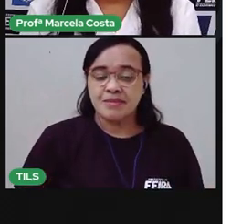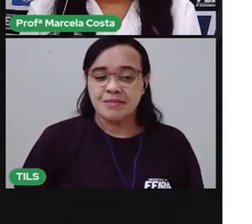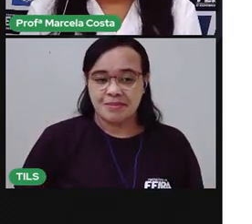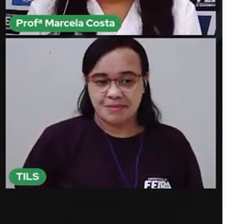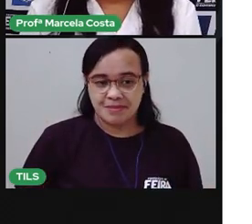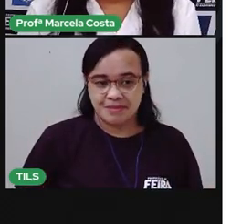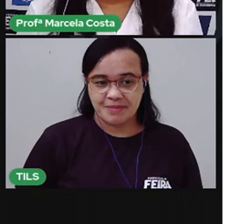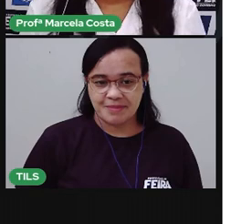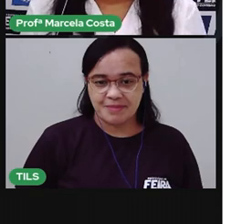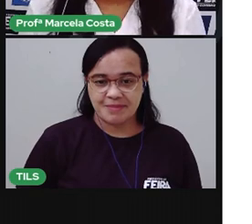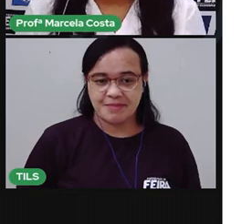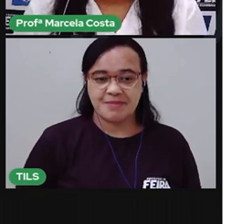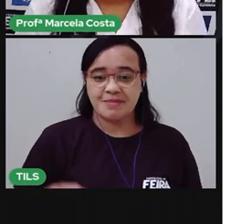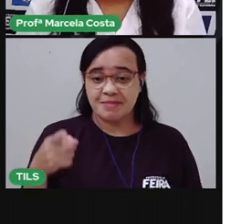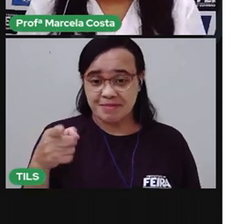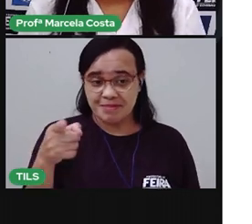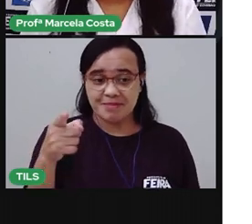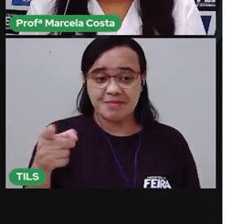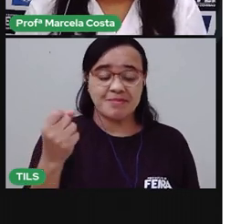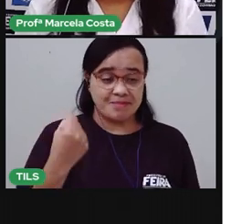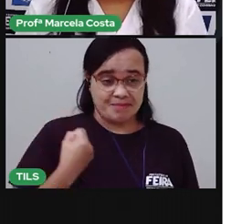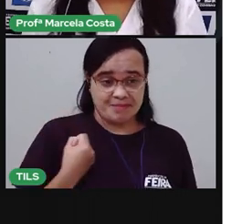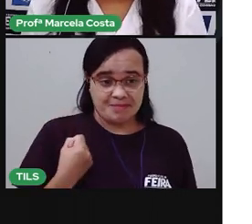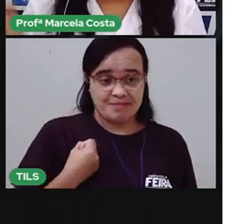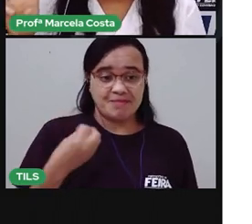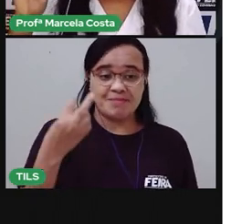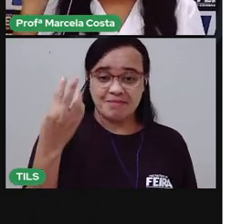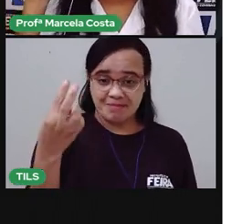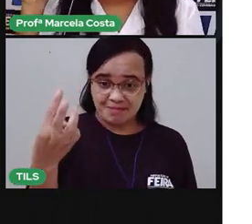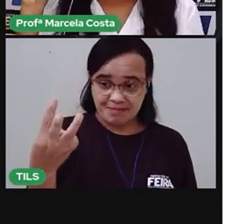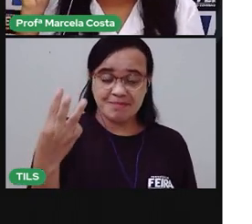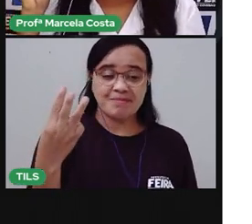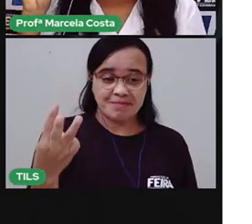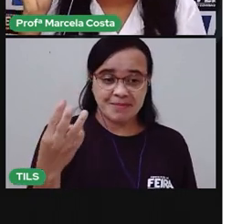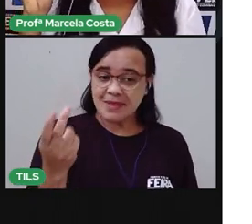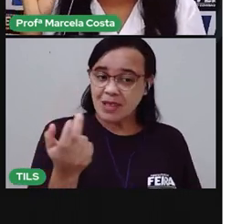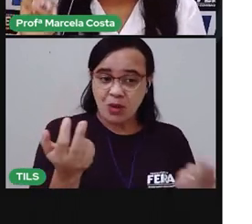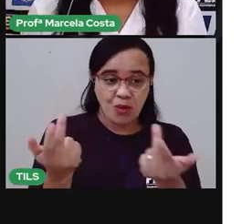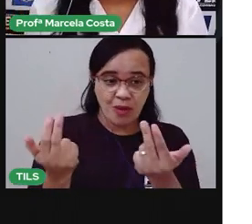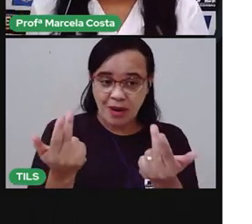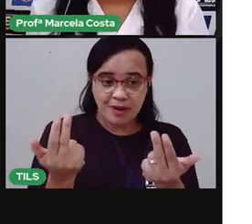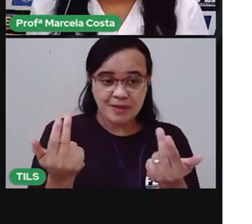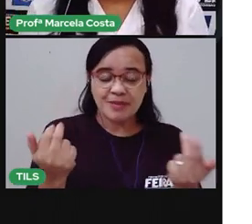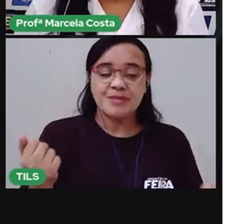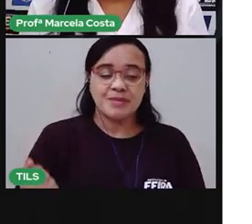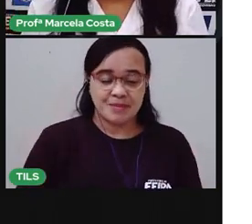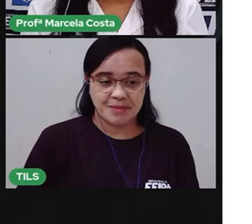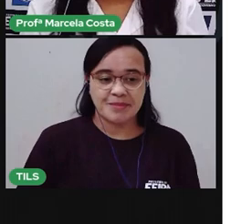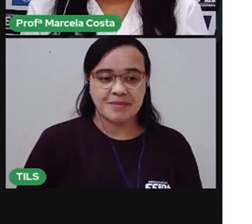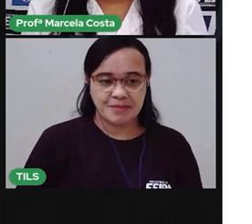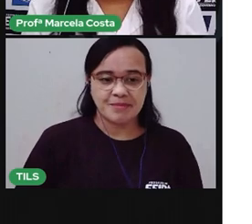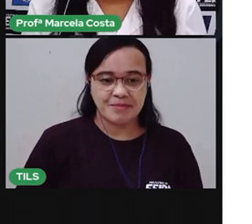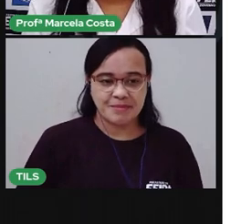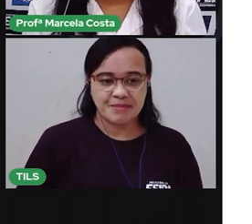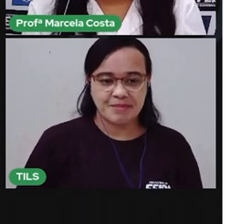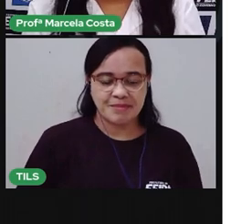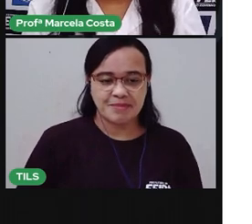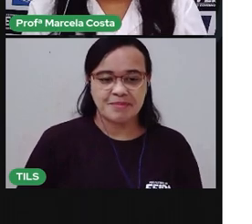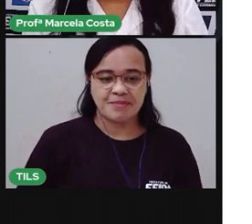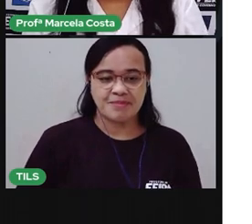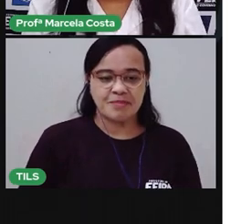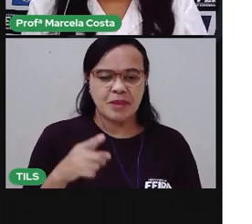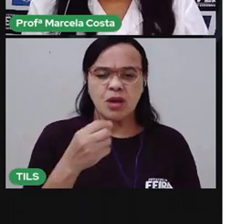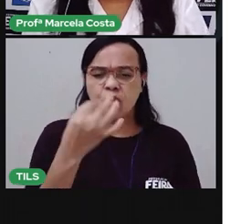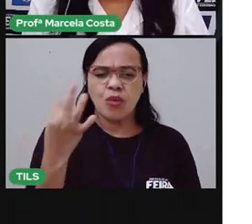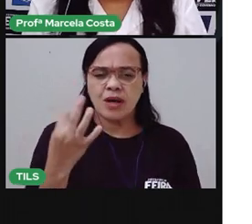E aí a três vezes também né três vezes vamos contar quantas